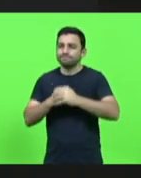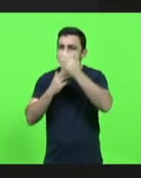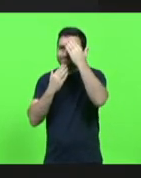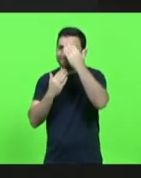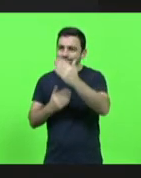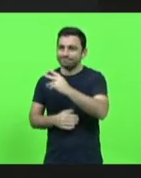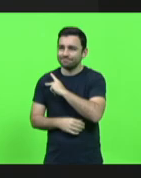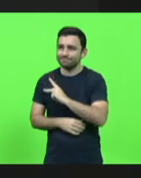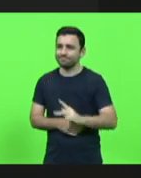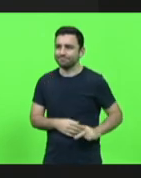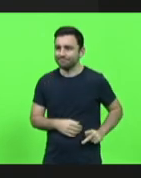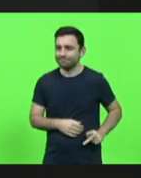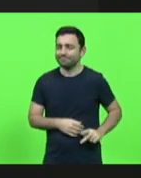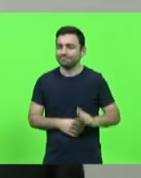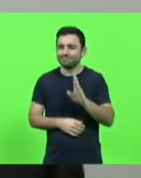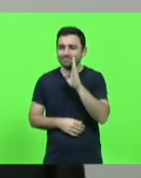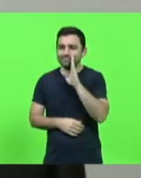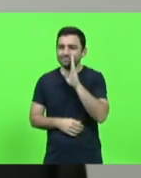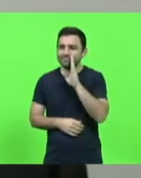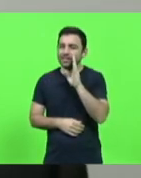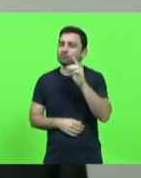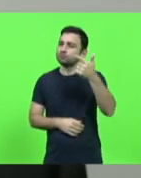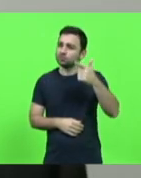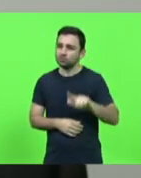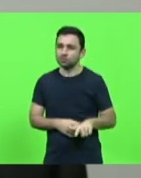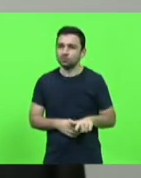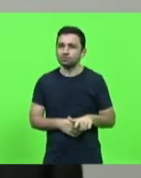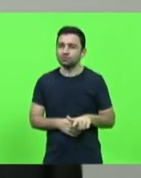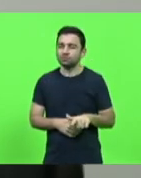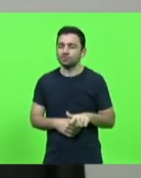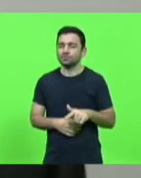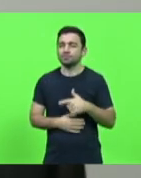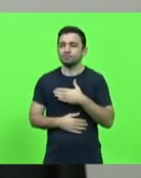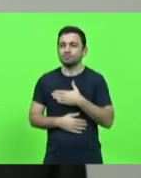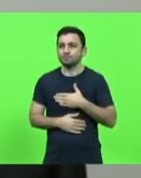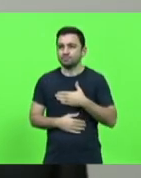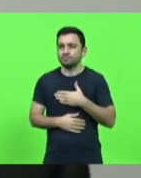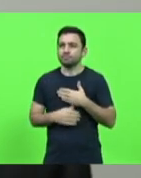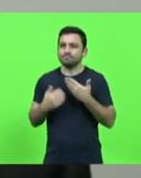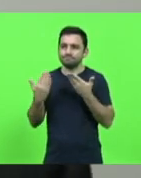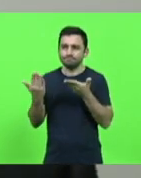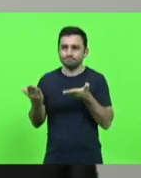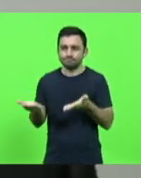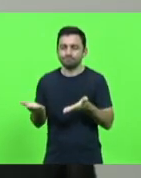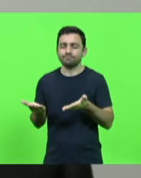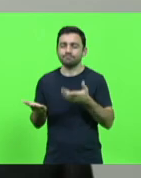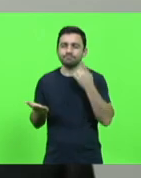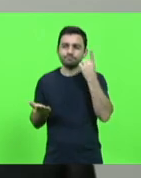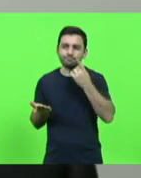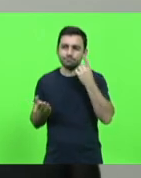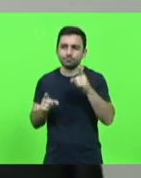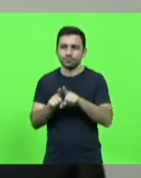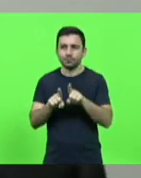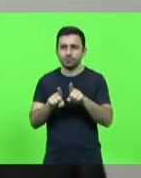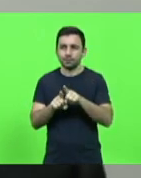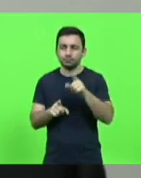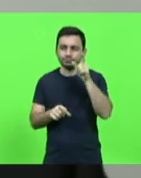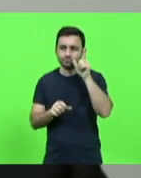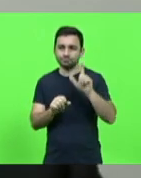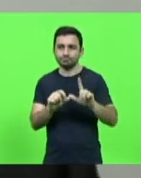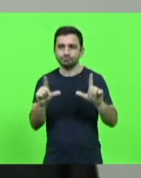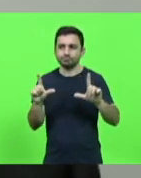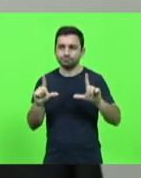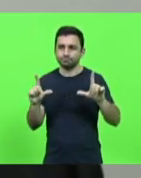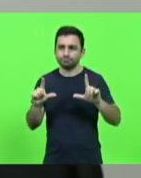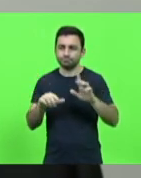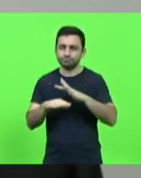Nilson Berlanda, cumprimento e ratifico votos de apreço e estima aos nobres colegas que nos assistem nos canais respectivos.